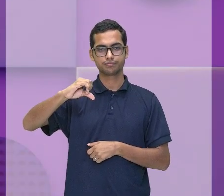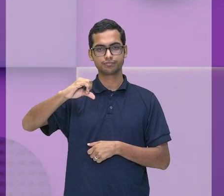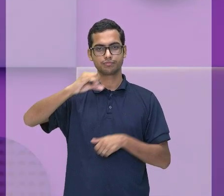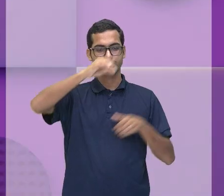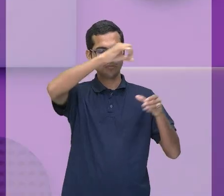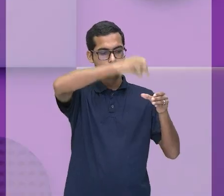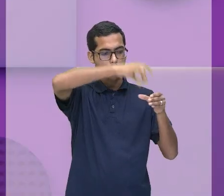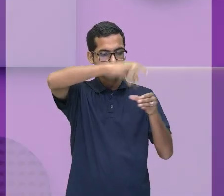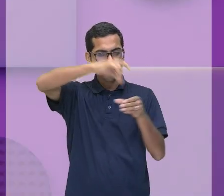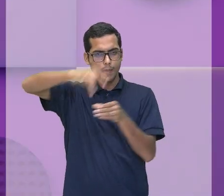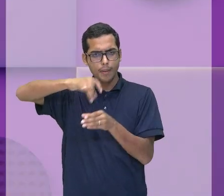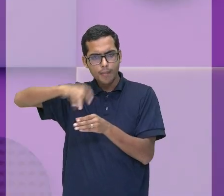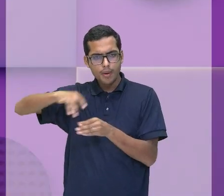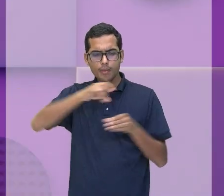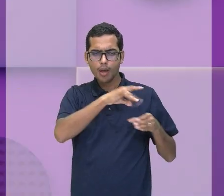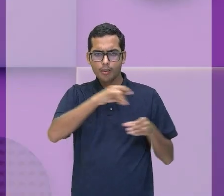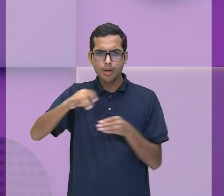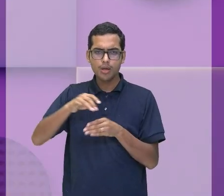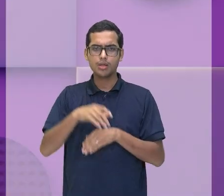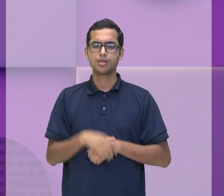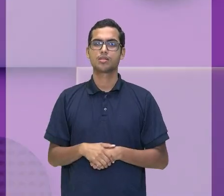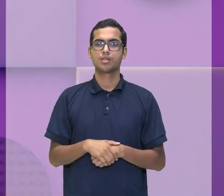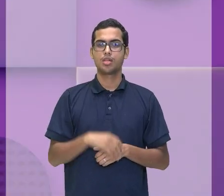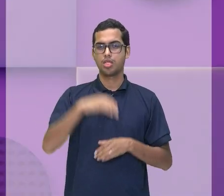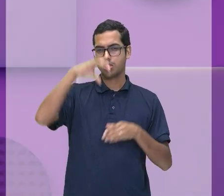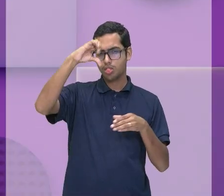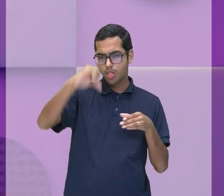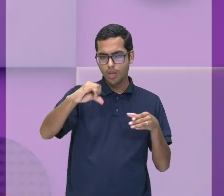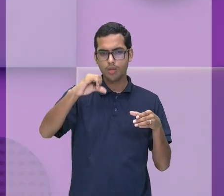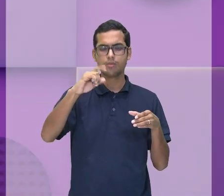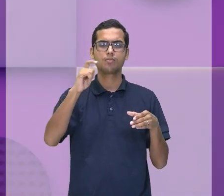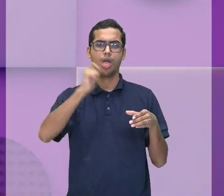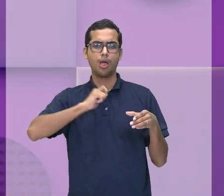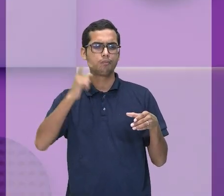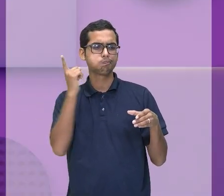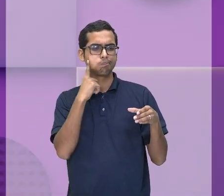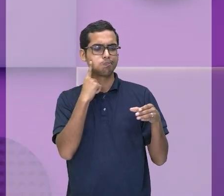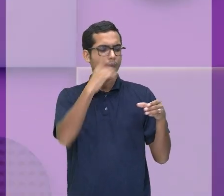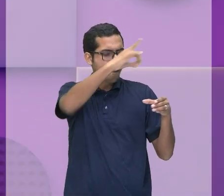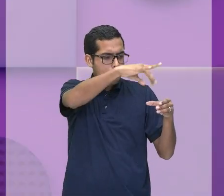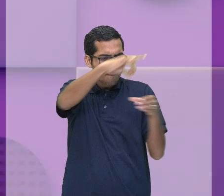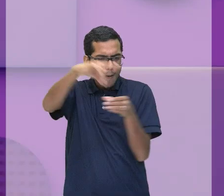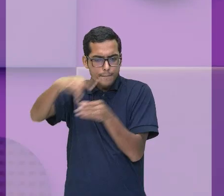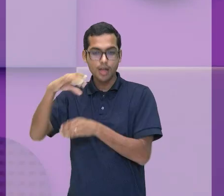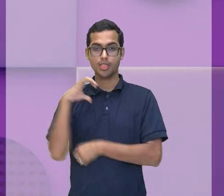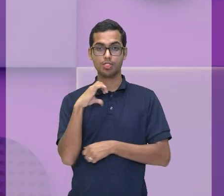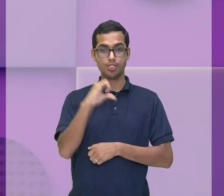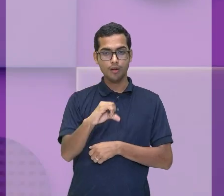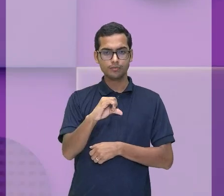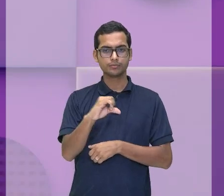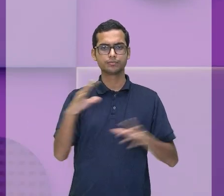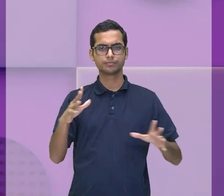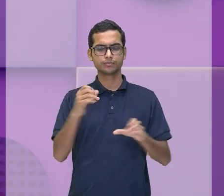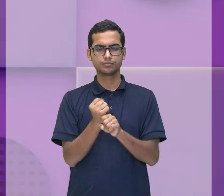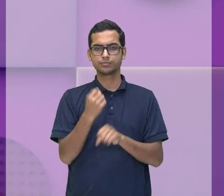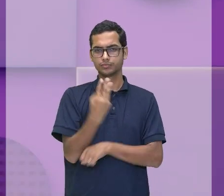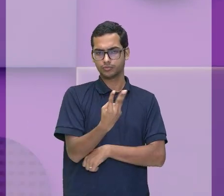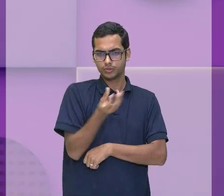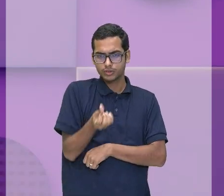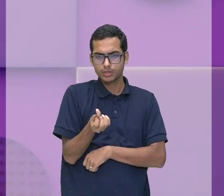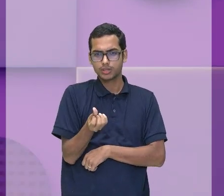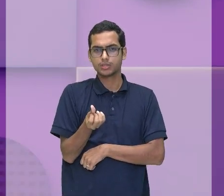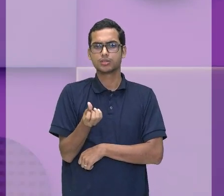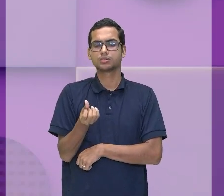Então, se eu pegar e colocando 9 pirulitos em cada pacotinho, vai chegar ali no 36 pirulitos,